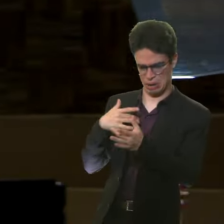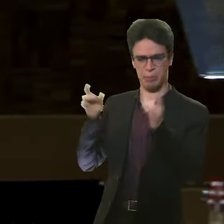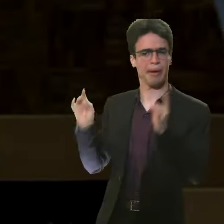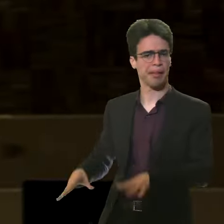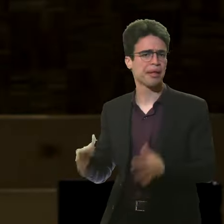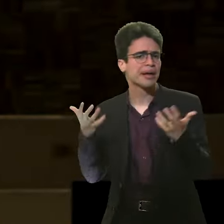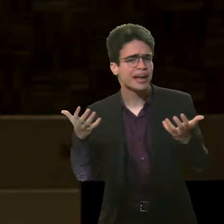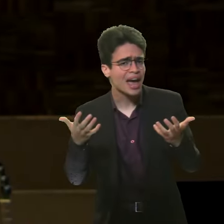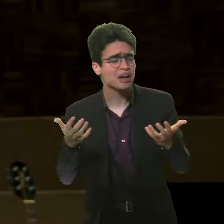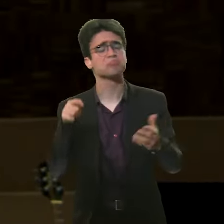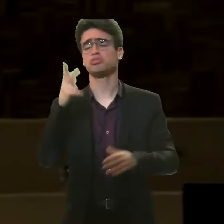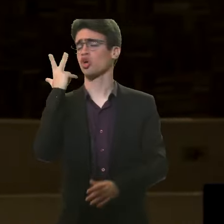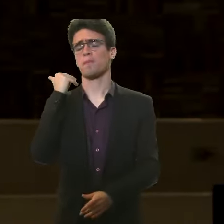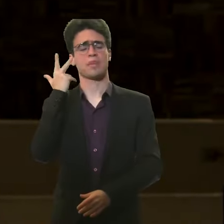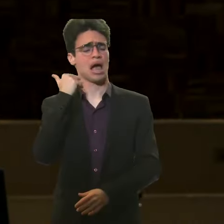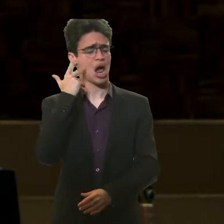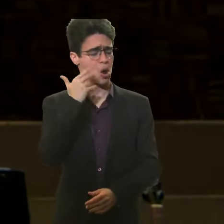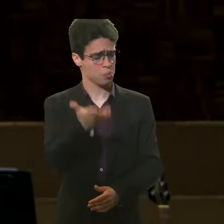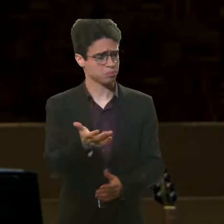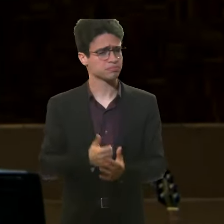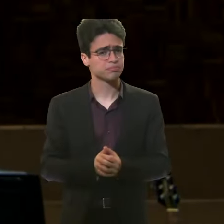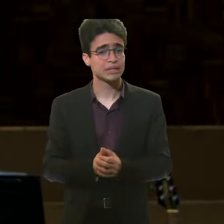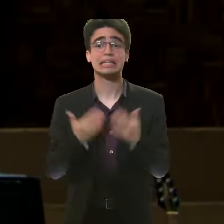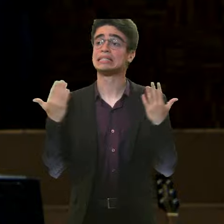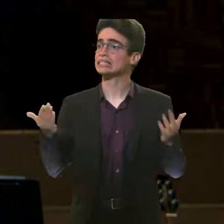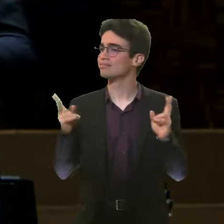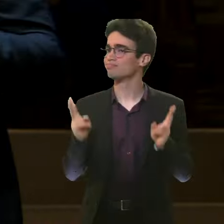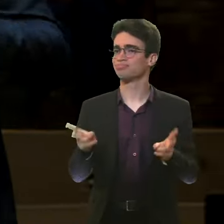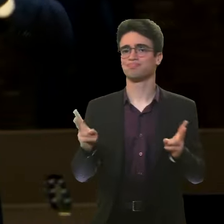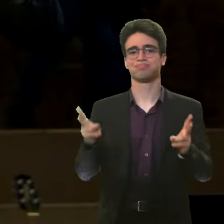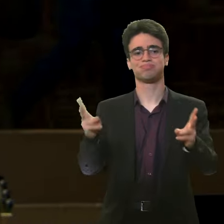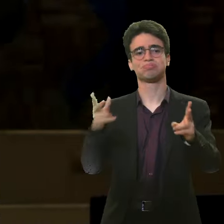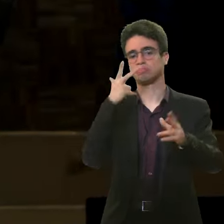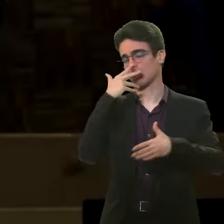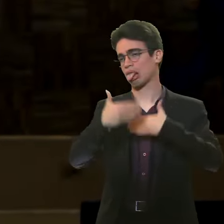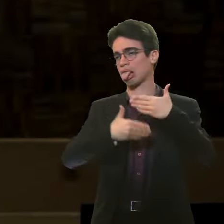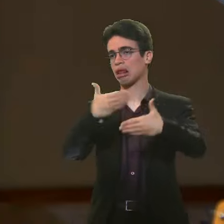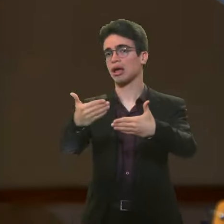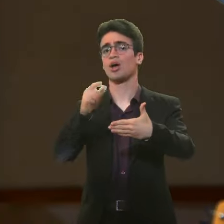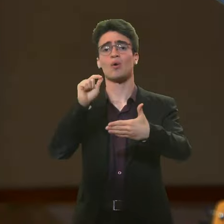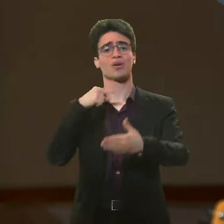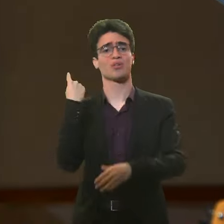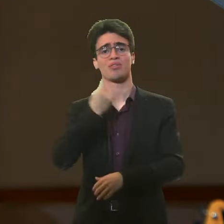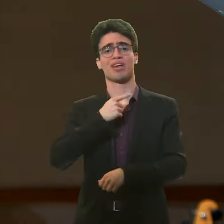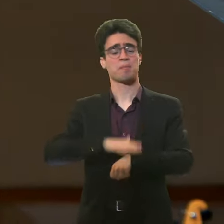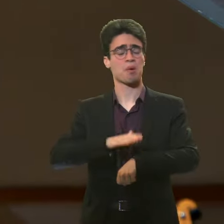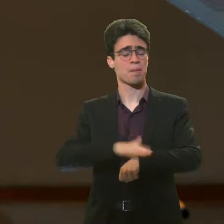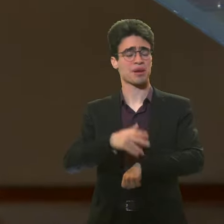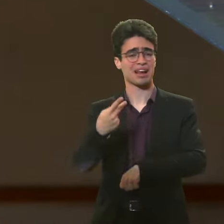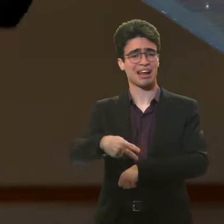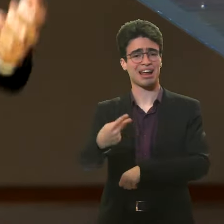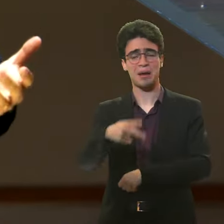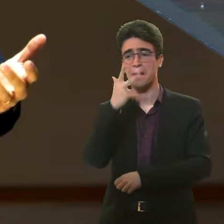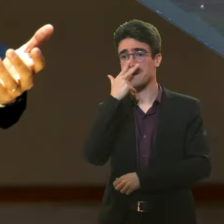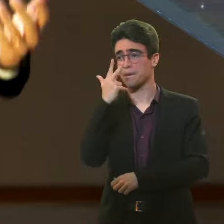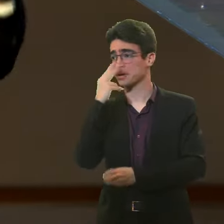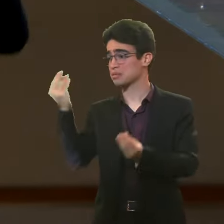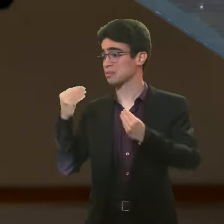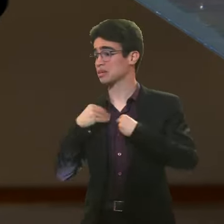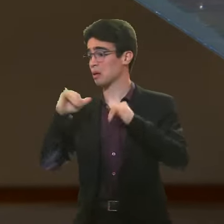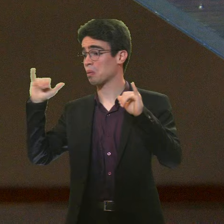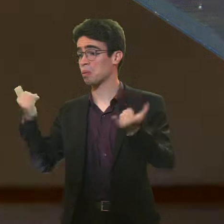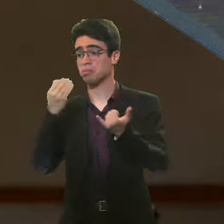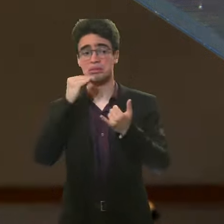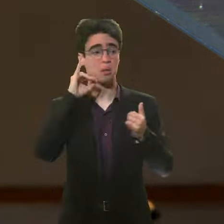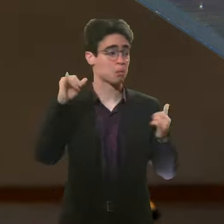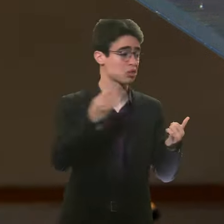é normal. E cada vez mais nós vivemos em um tempo onde nos são oferecidas alternativas para